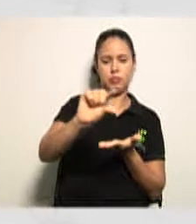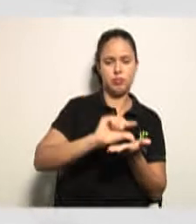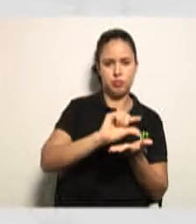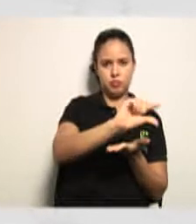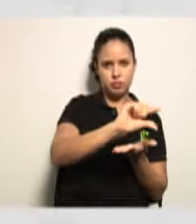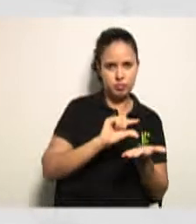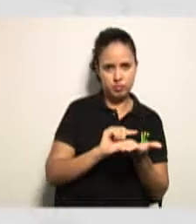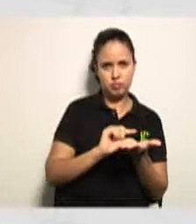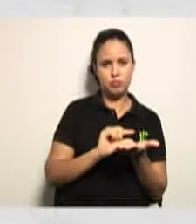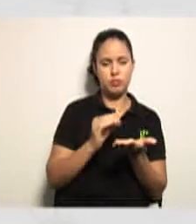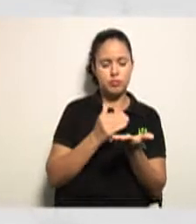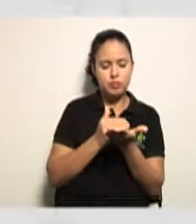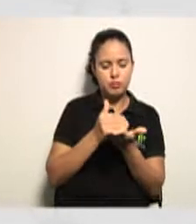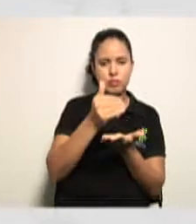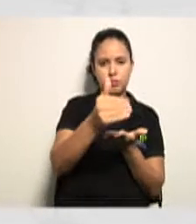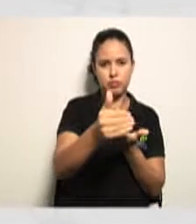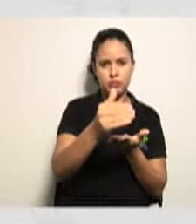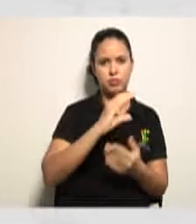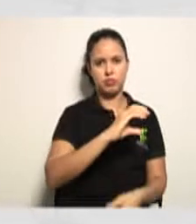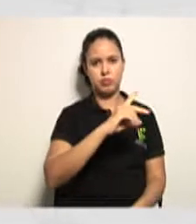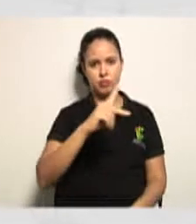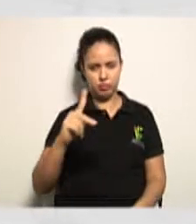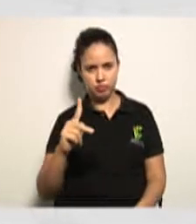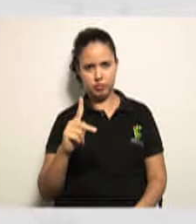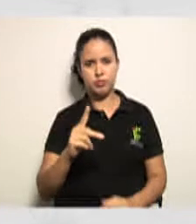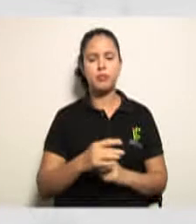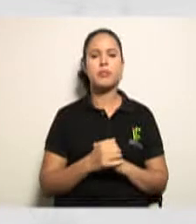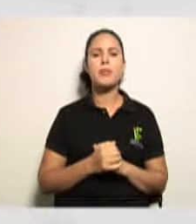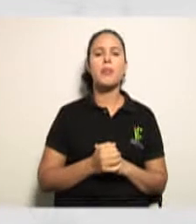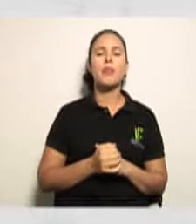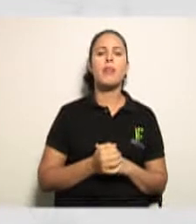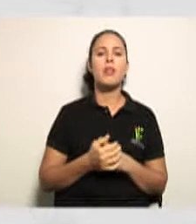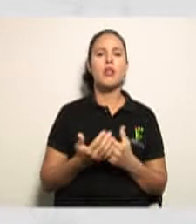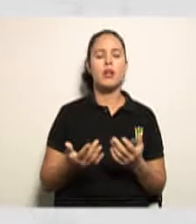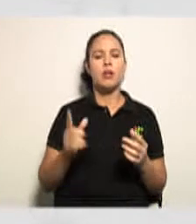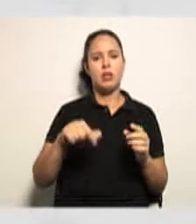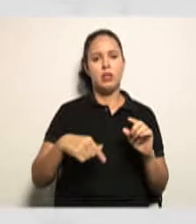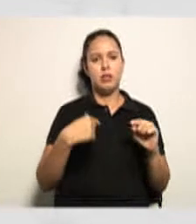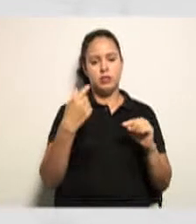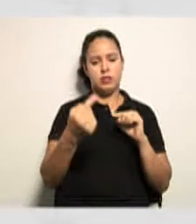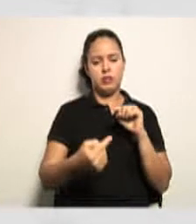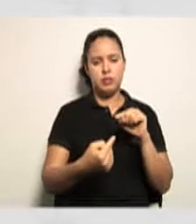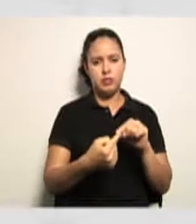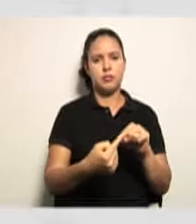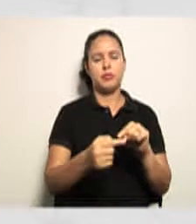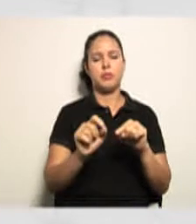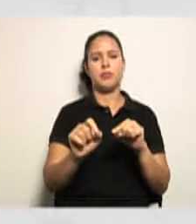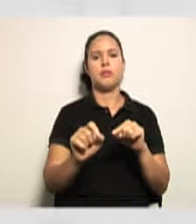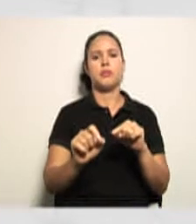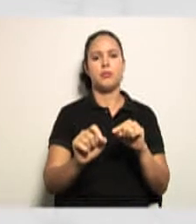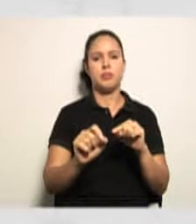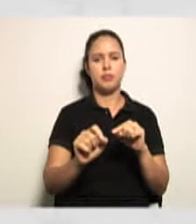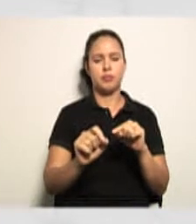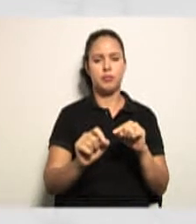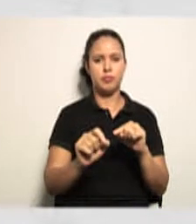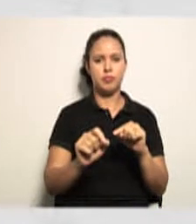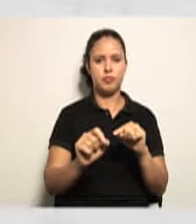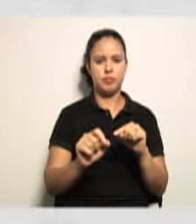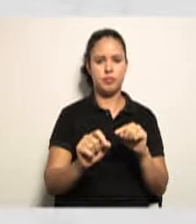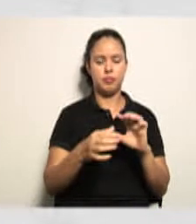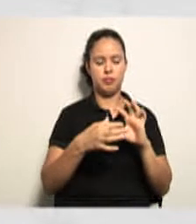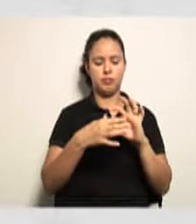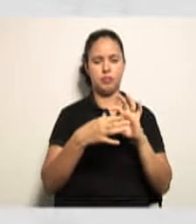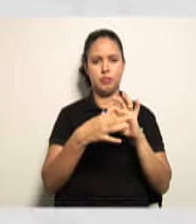que haja o funcionamento da cooperativa. Então, ele está ligado diretamente à organização e ele